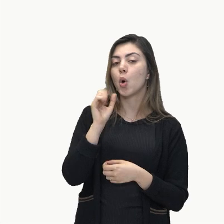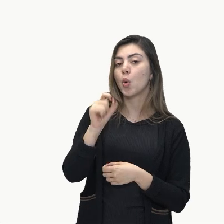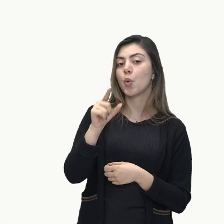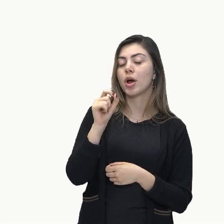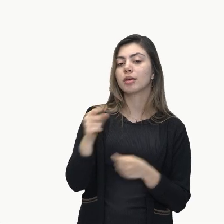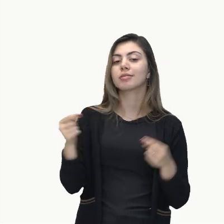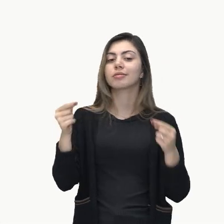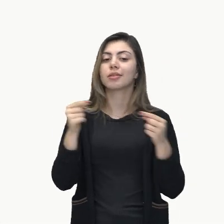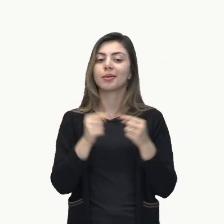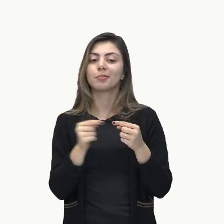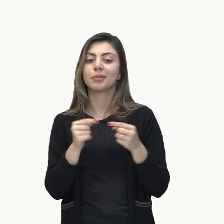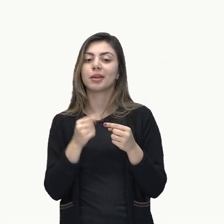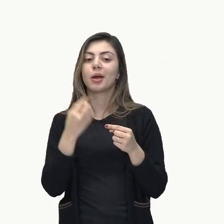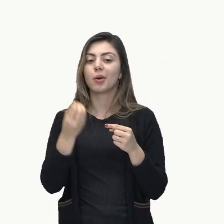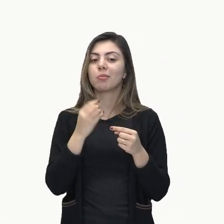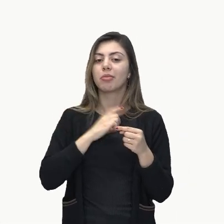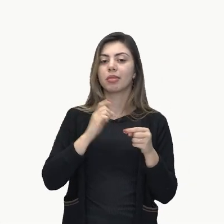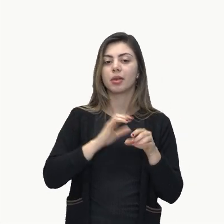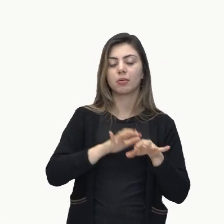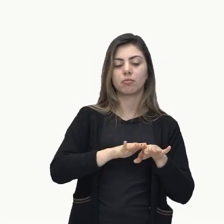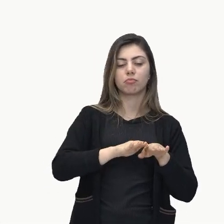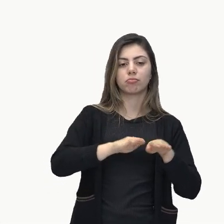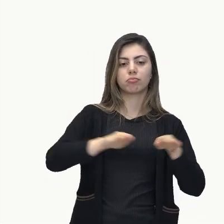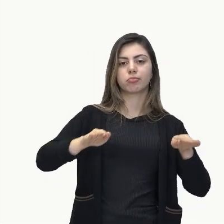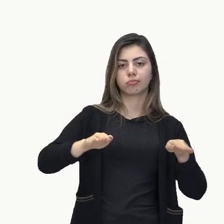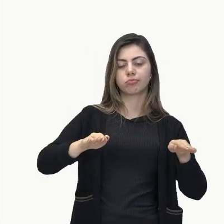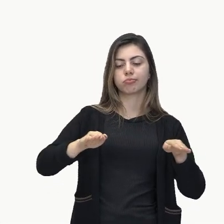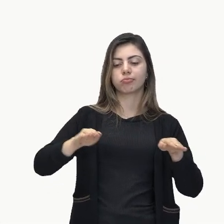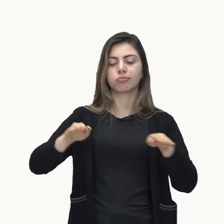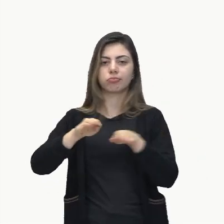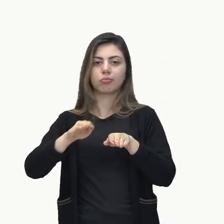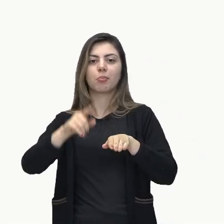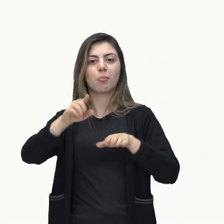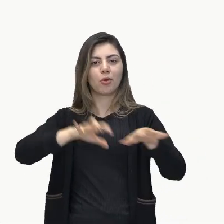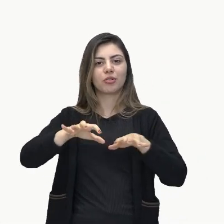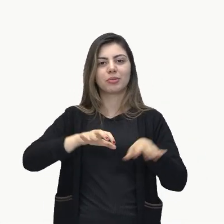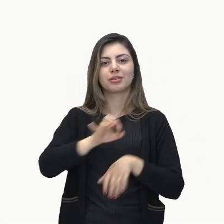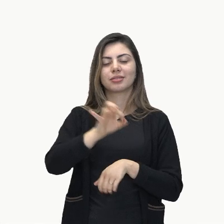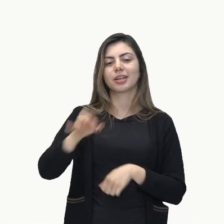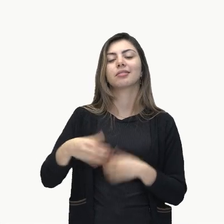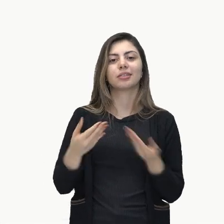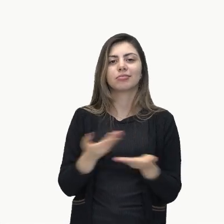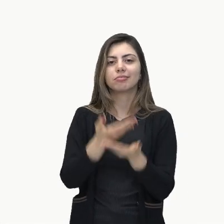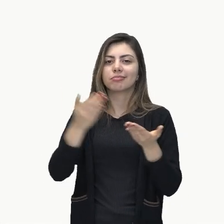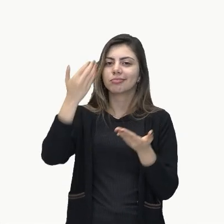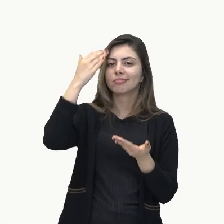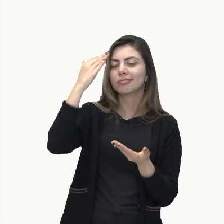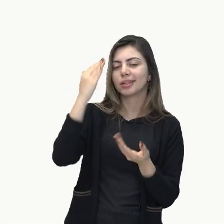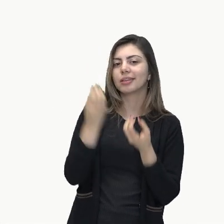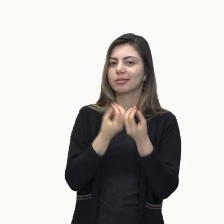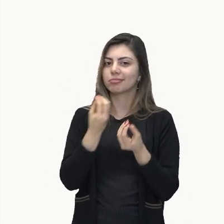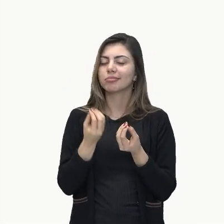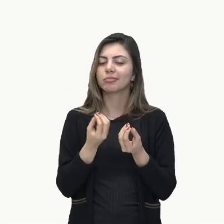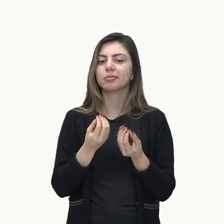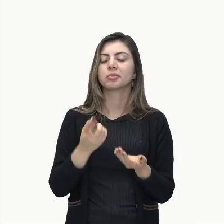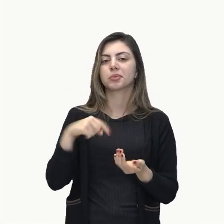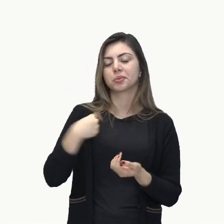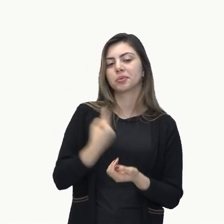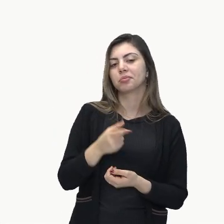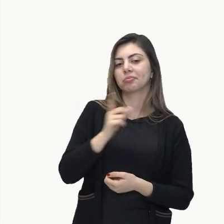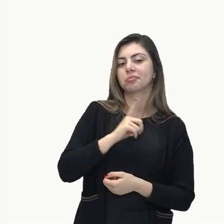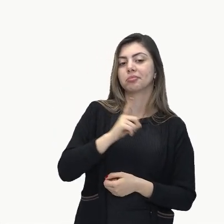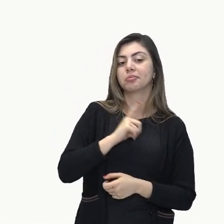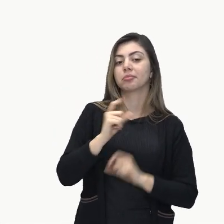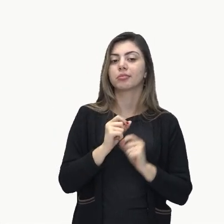exatamente esses limites das placas tectônicas. Deu para entender então que pelo fato de nós termos aqui